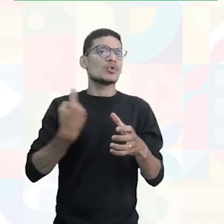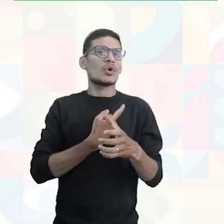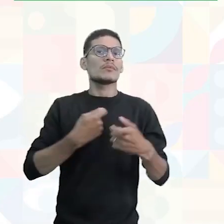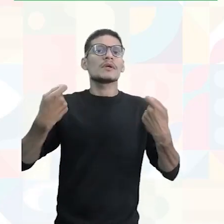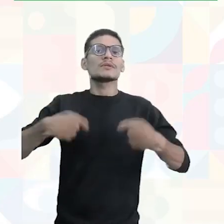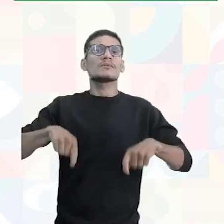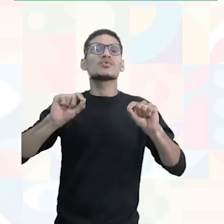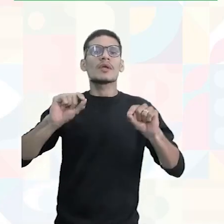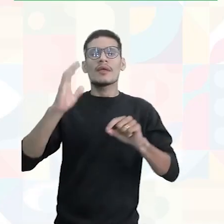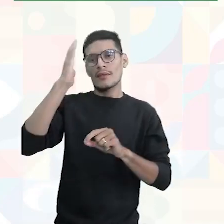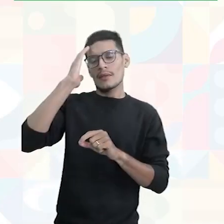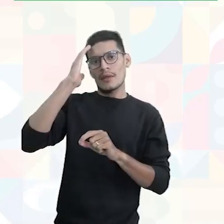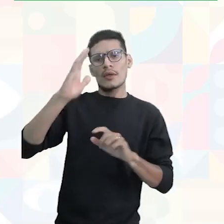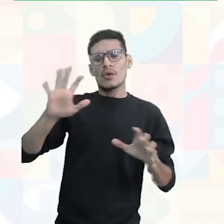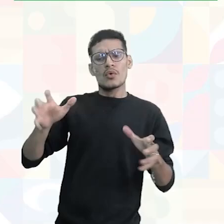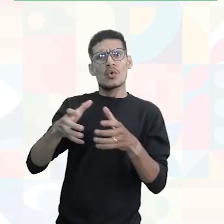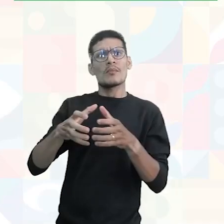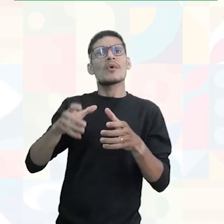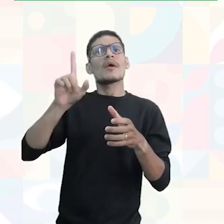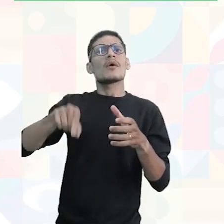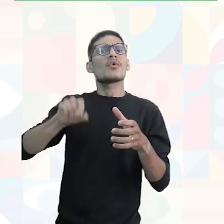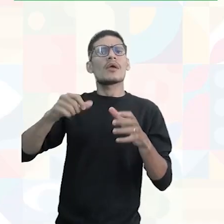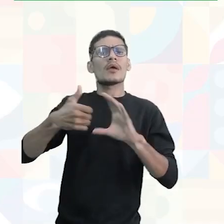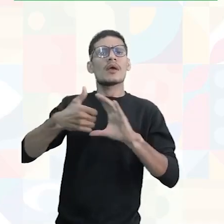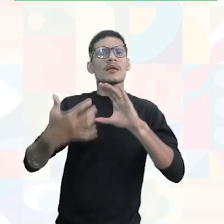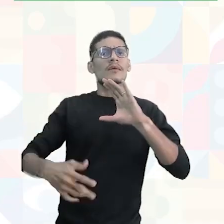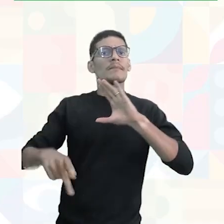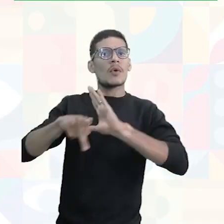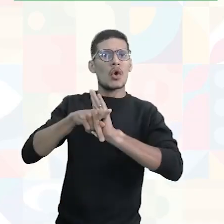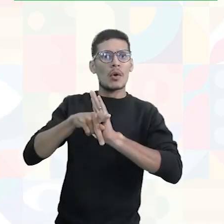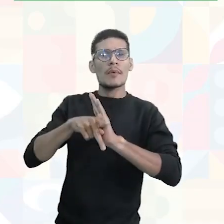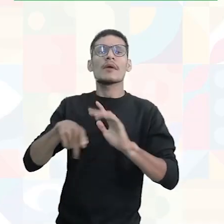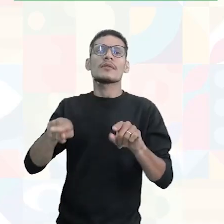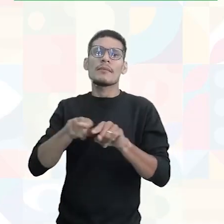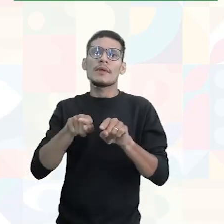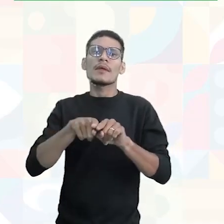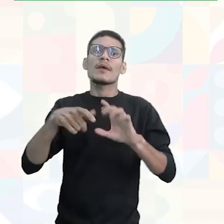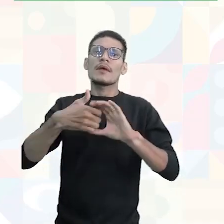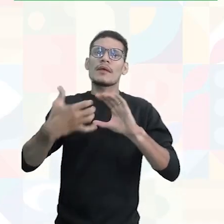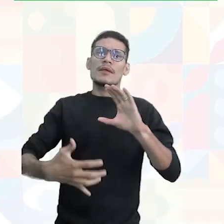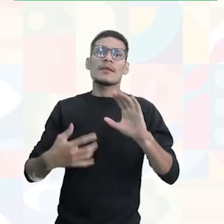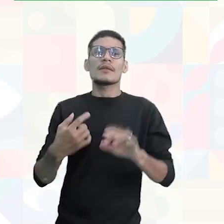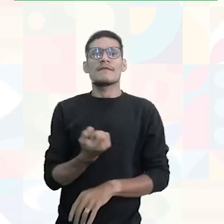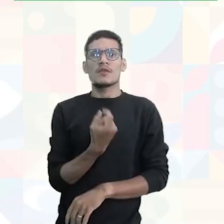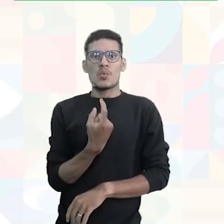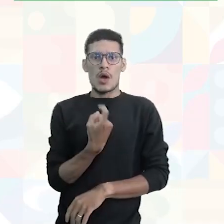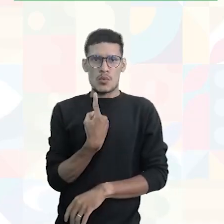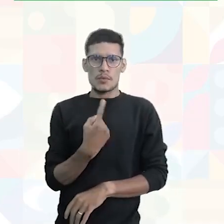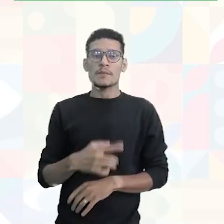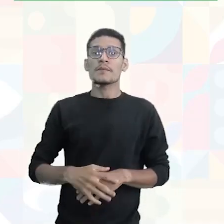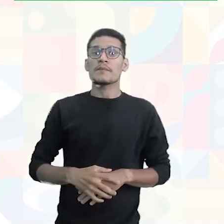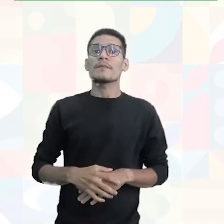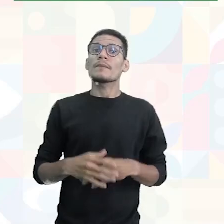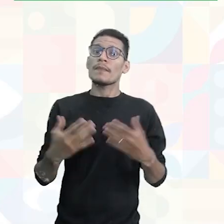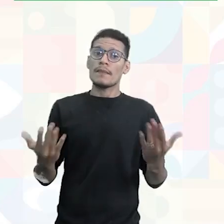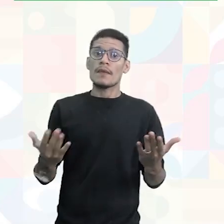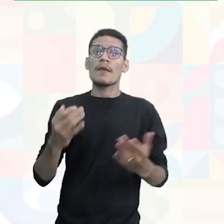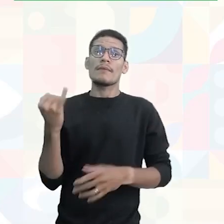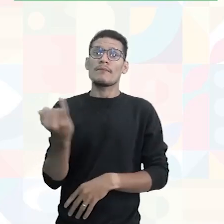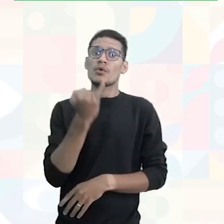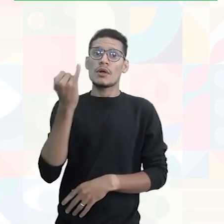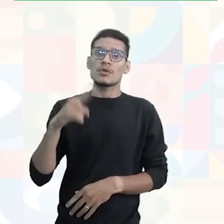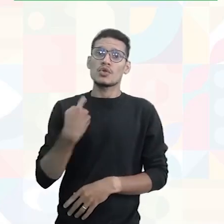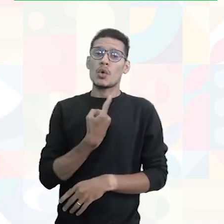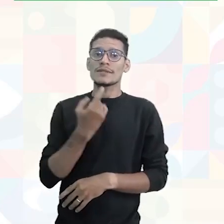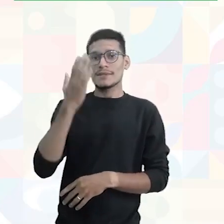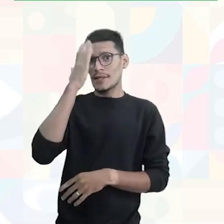entender que esses públicos eles têm características próprias, características individuais. E aí é bem importante que a gente entenda